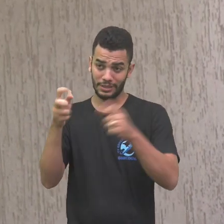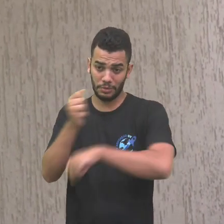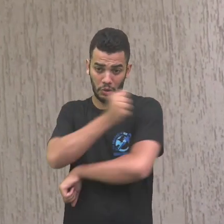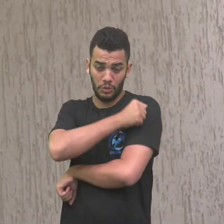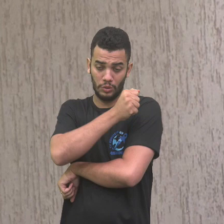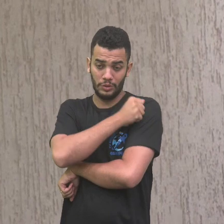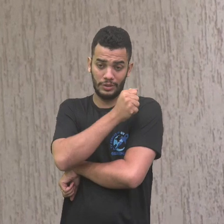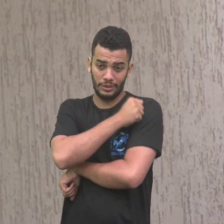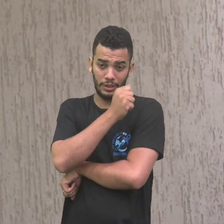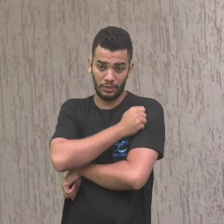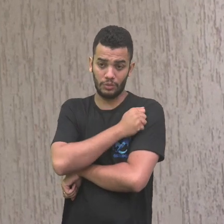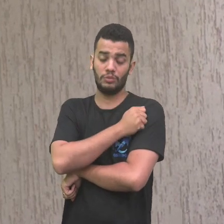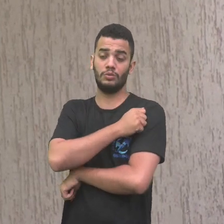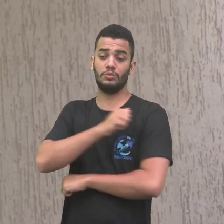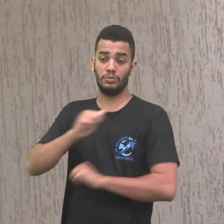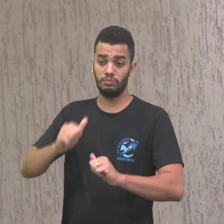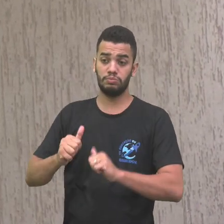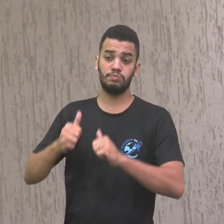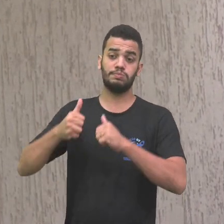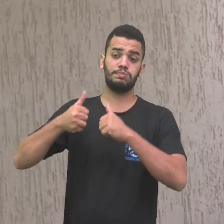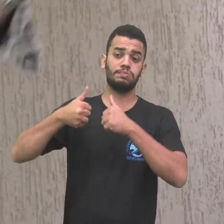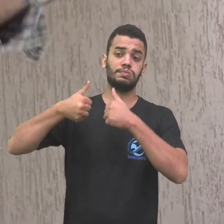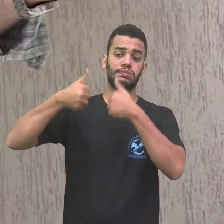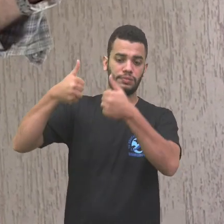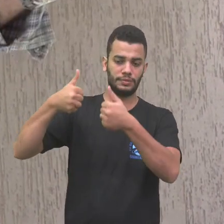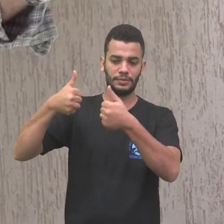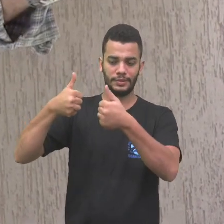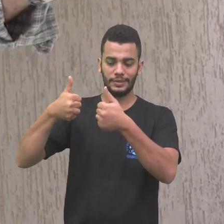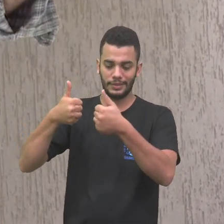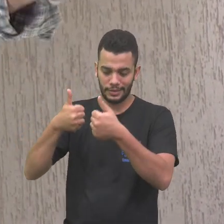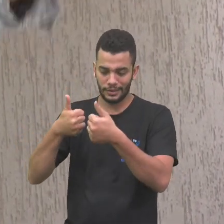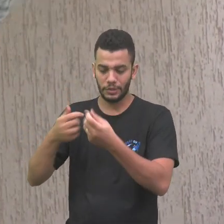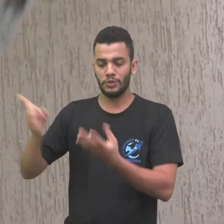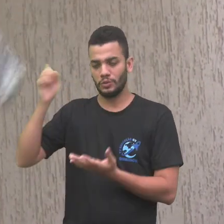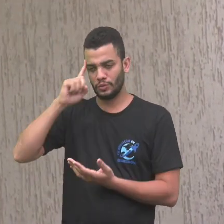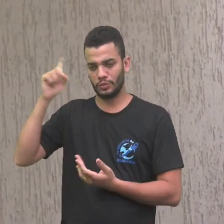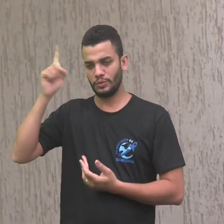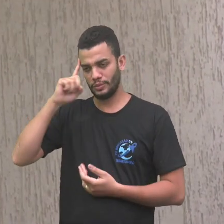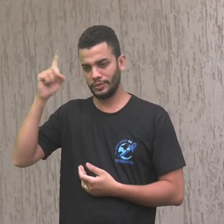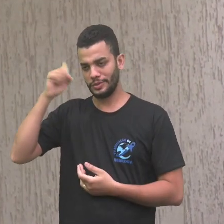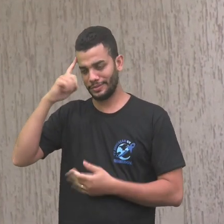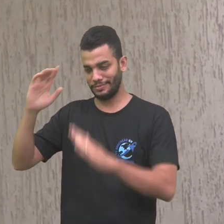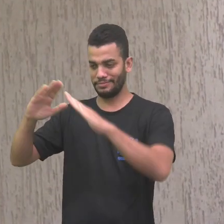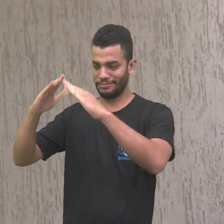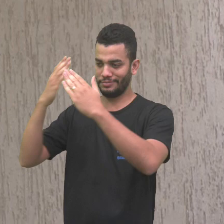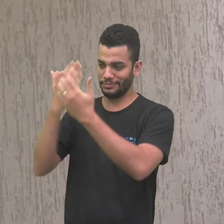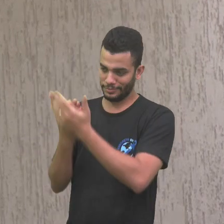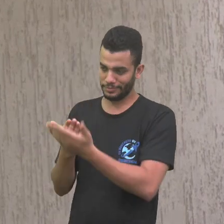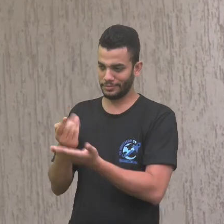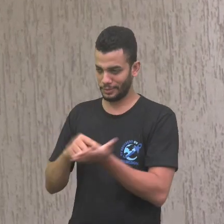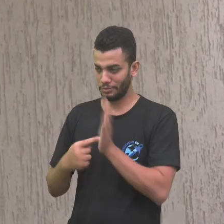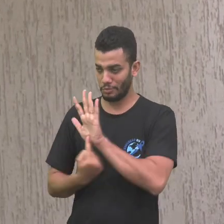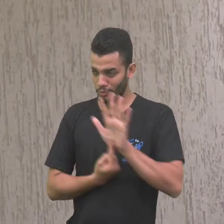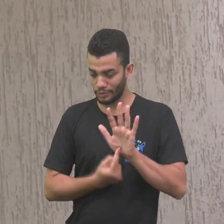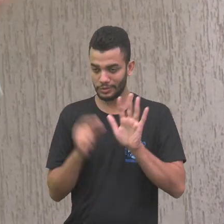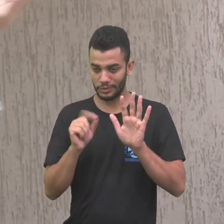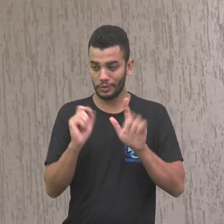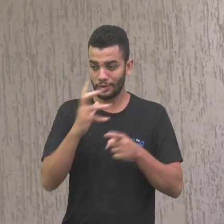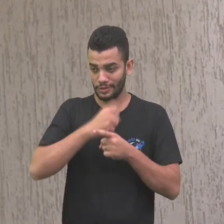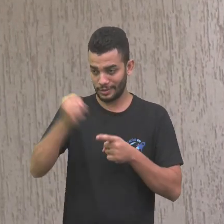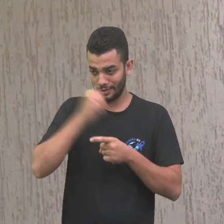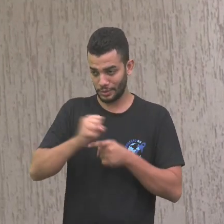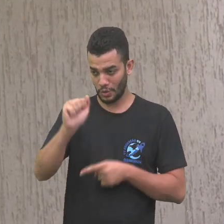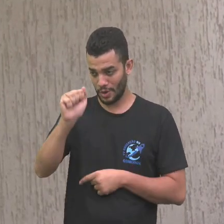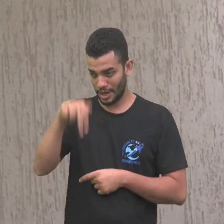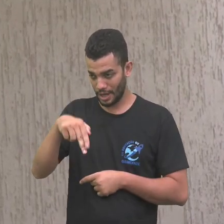possa fazer as nossas crianças brilharem de fato, como Antônio de Castro Pinto mostrou aqui hoje. Tá? Renata,